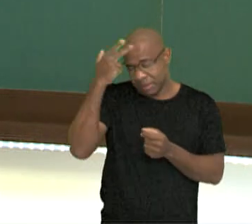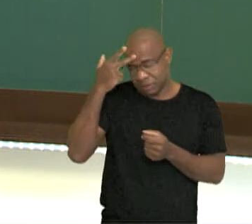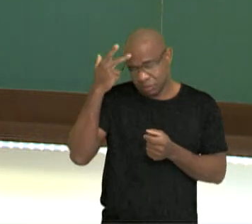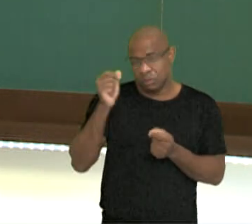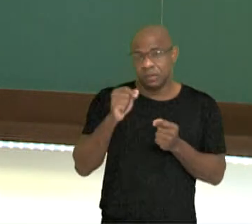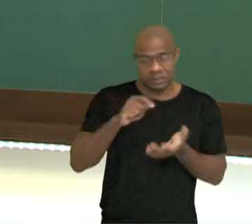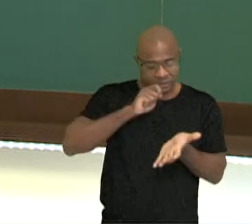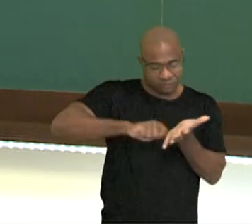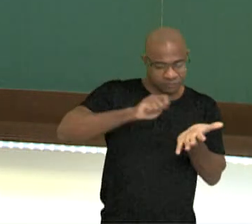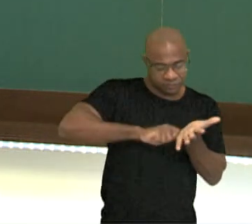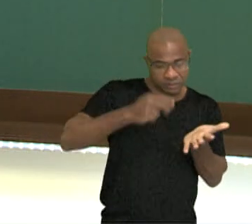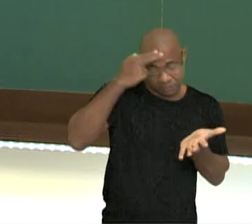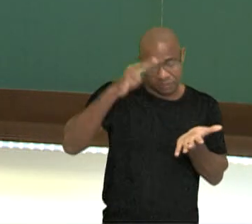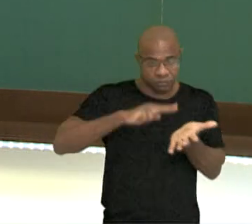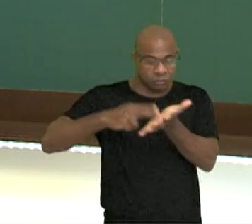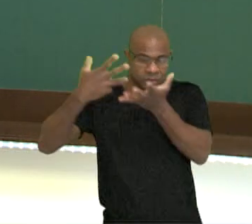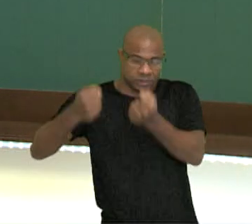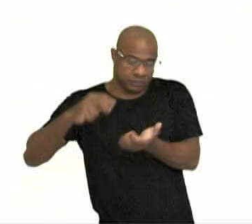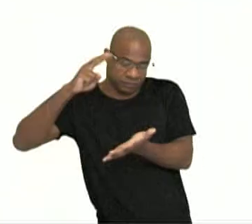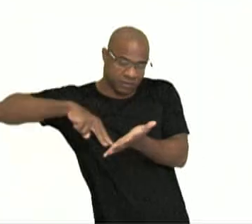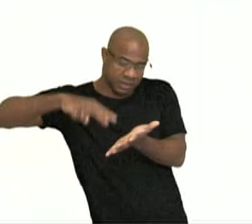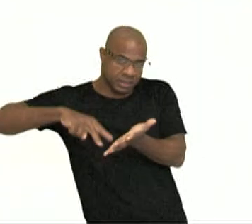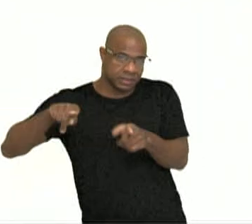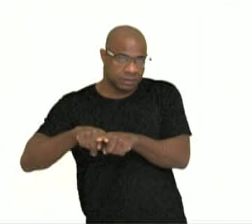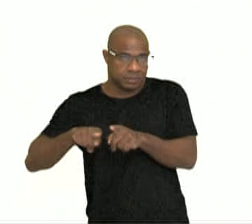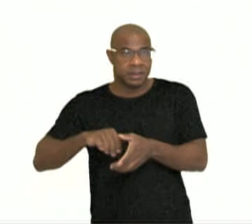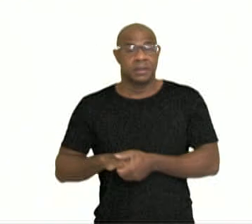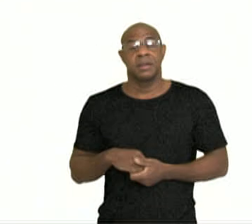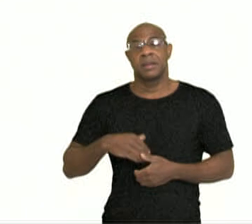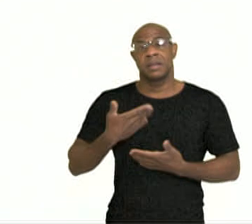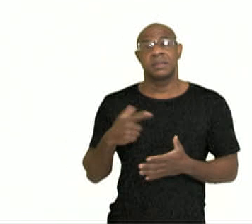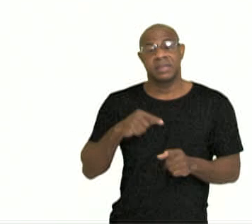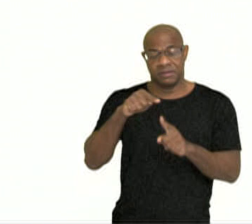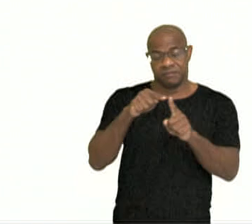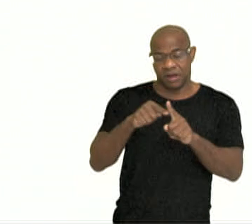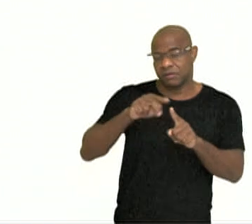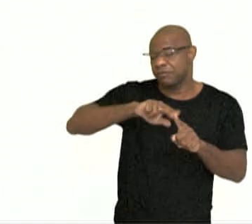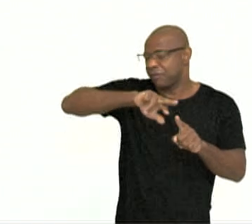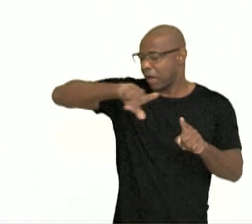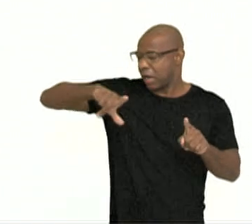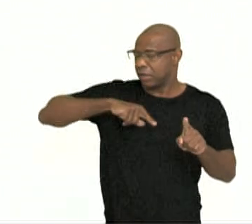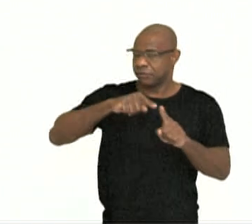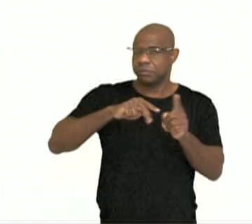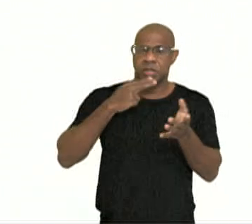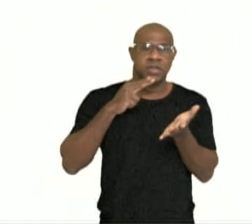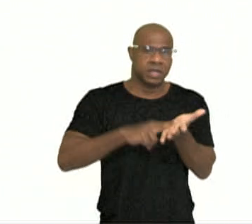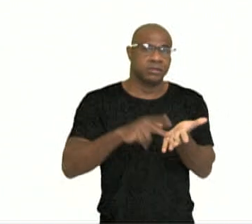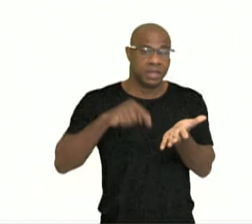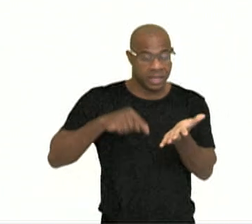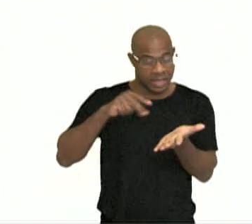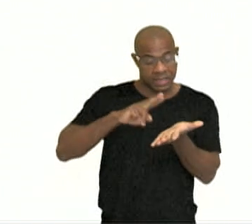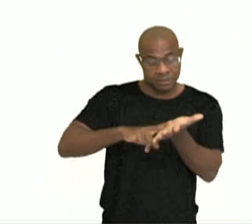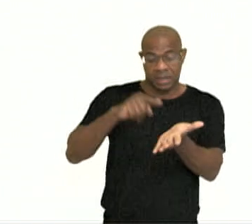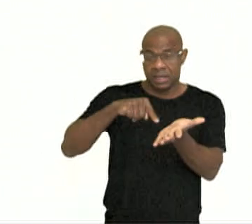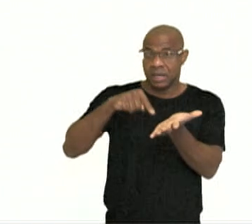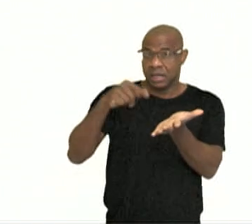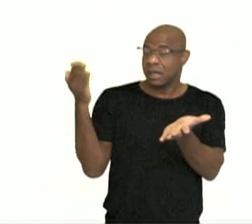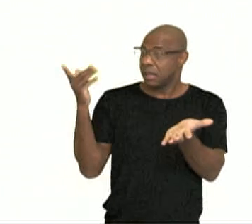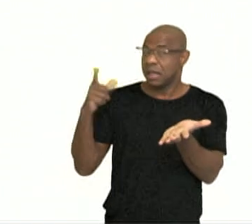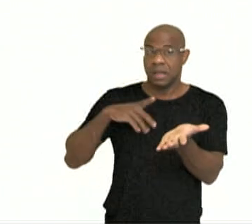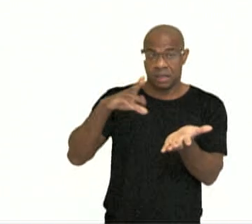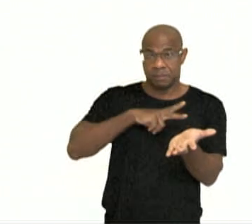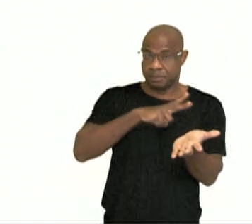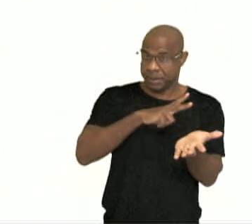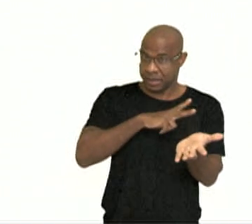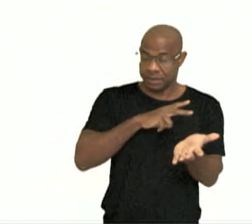um receptor, um destinatário. Há vários tipos de carta e essa é uma carta pessoal escrita